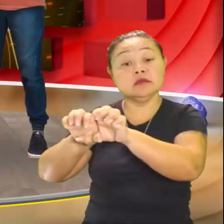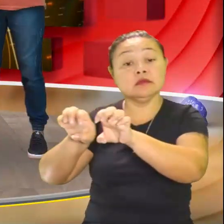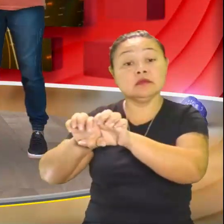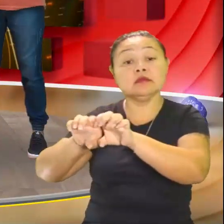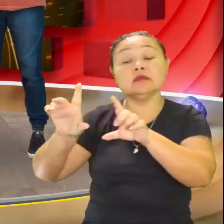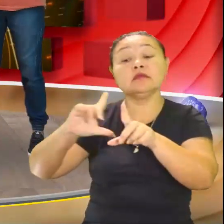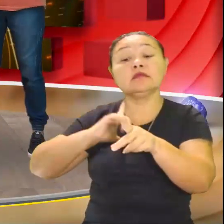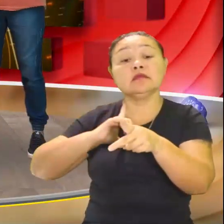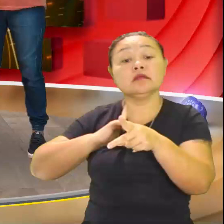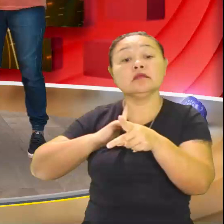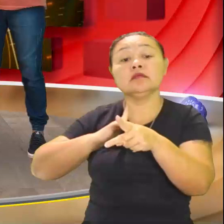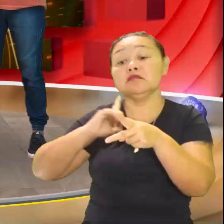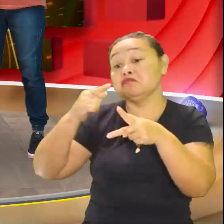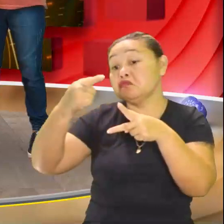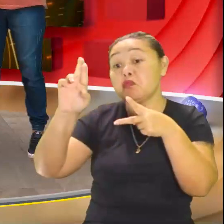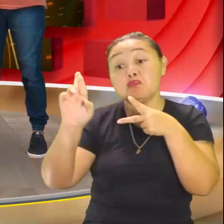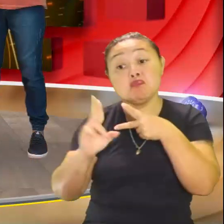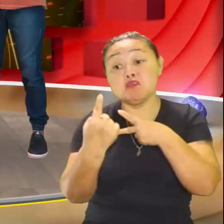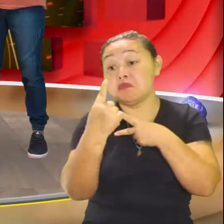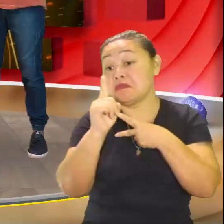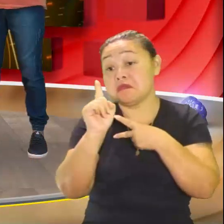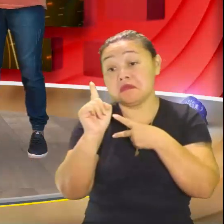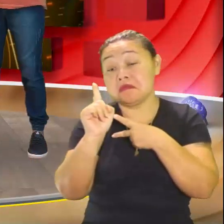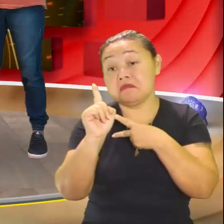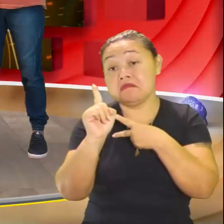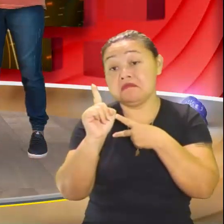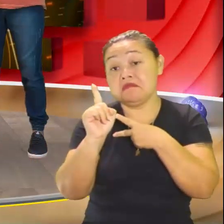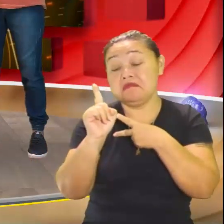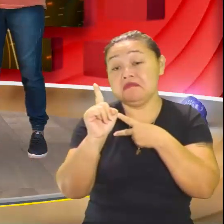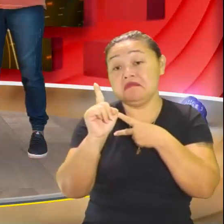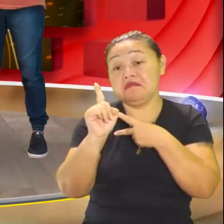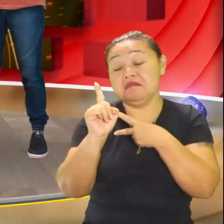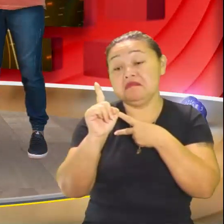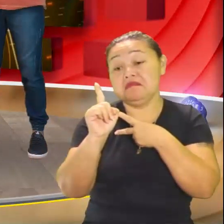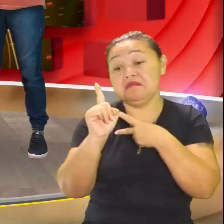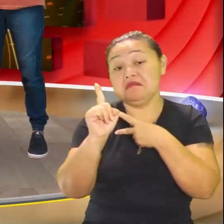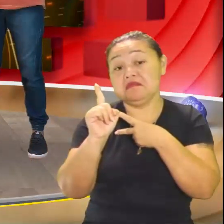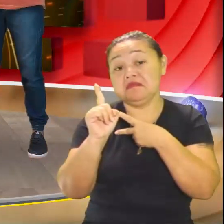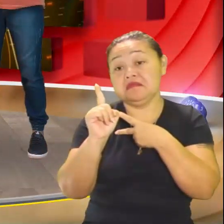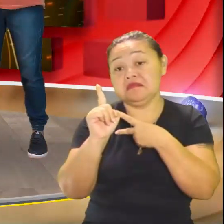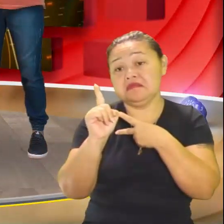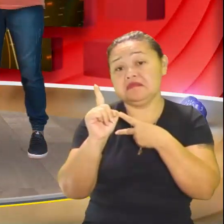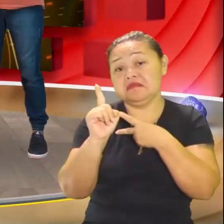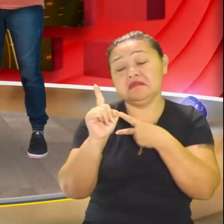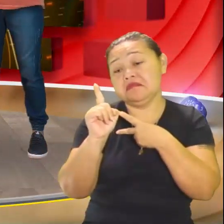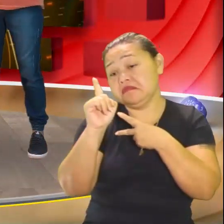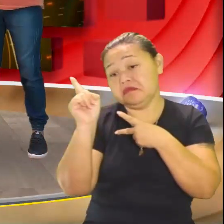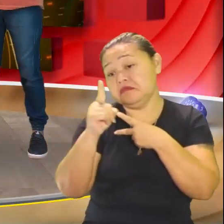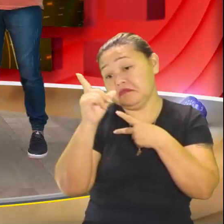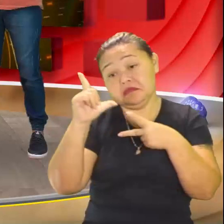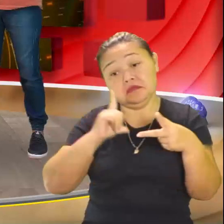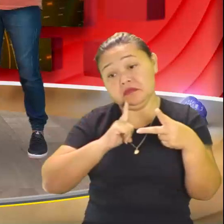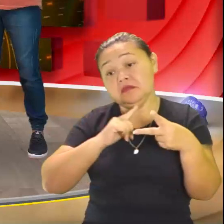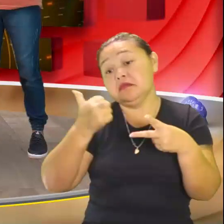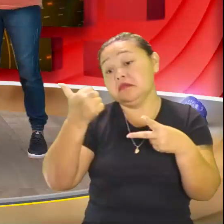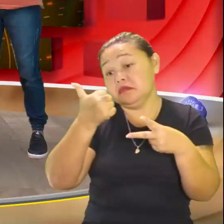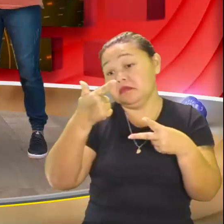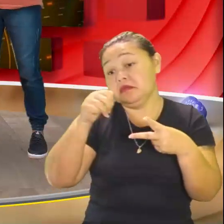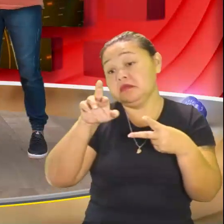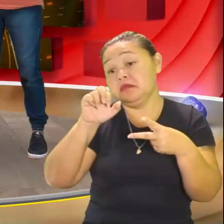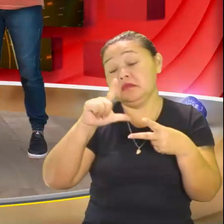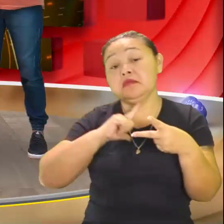equações. Então, quer dizer que uma solução, não. Só se uma der, né? Não, mas na do primeiro grau são 2.